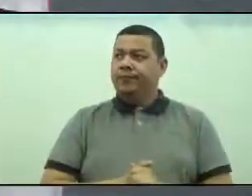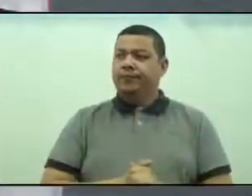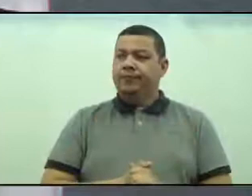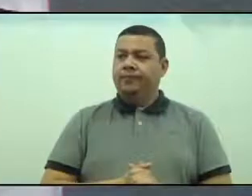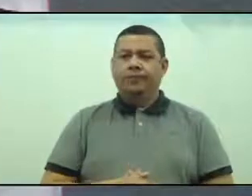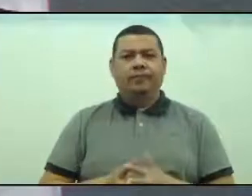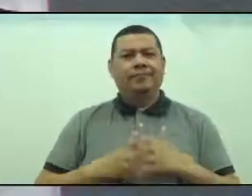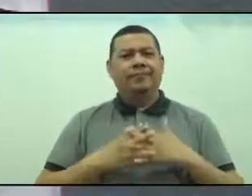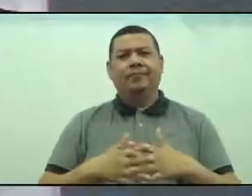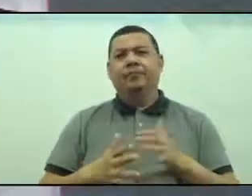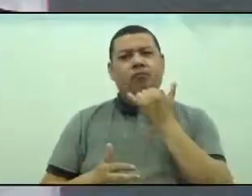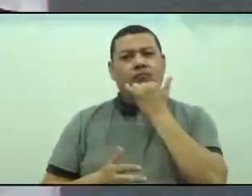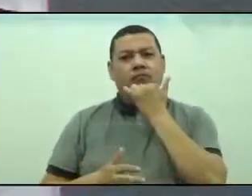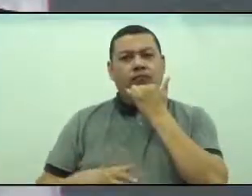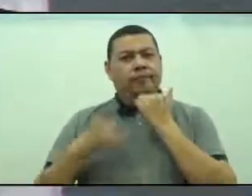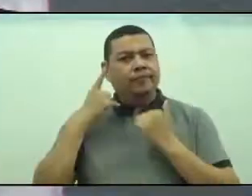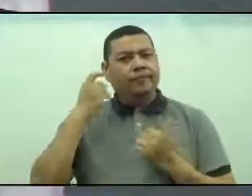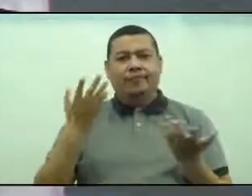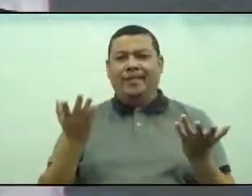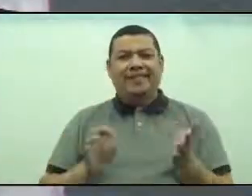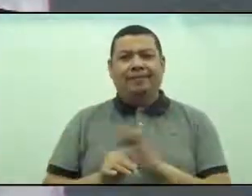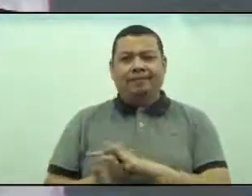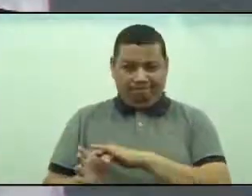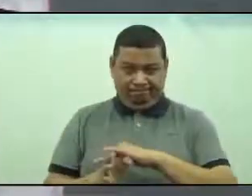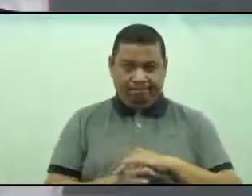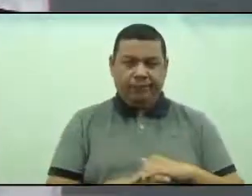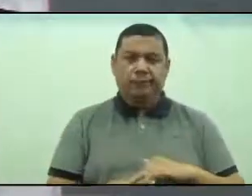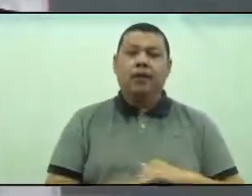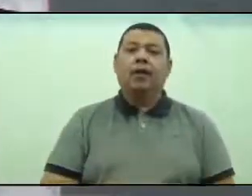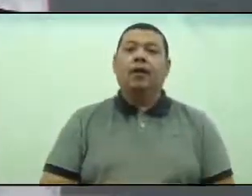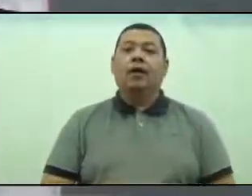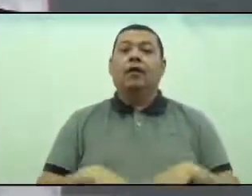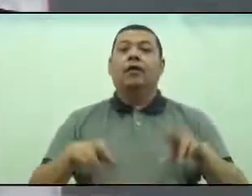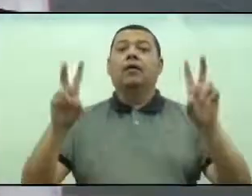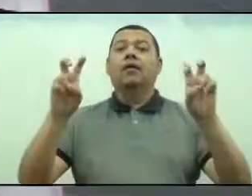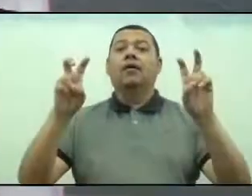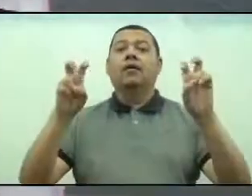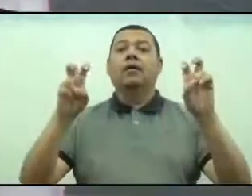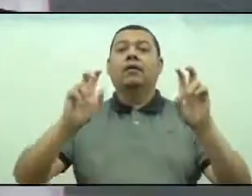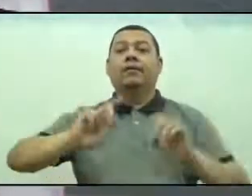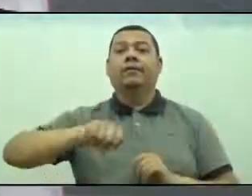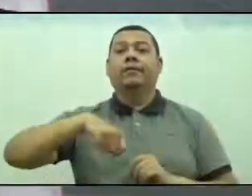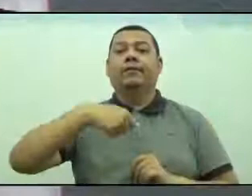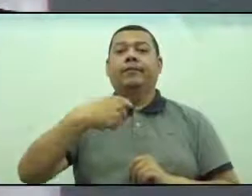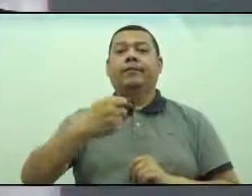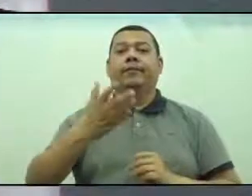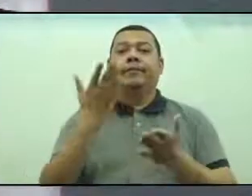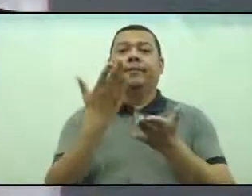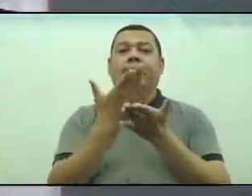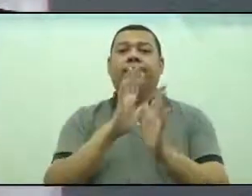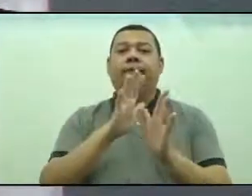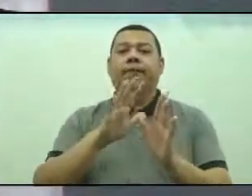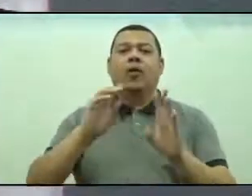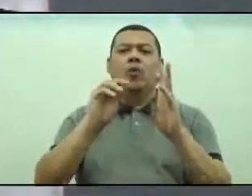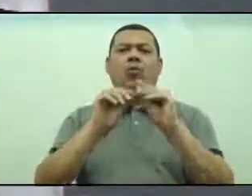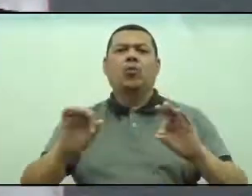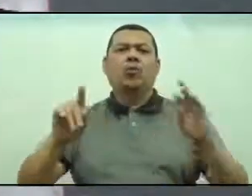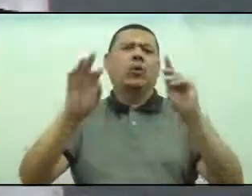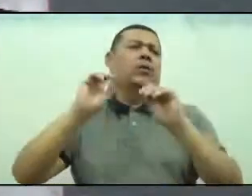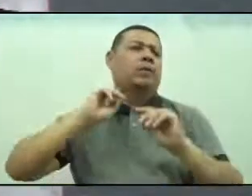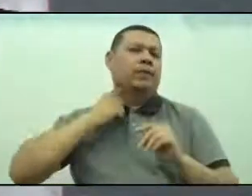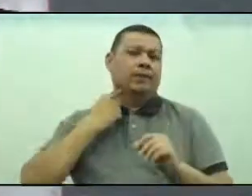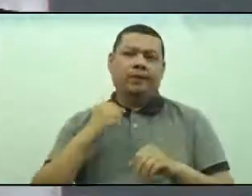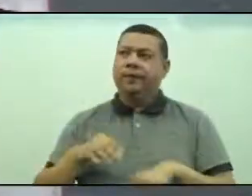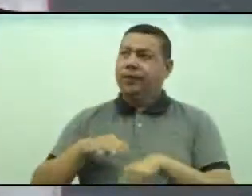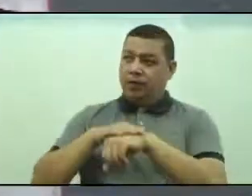ao Tchau Poeira, conversando com o prefeito, ele... É muito bom